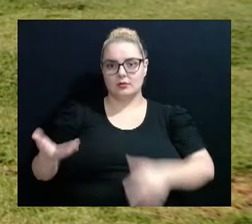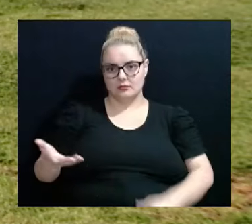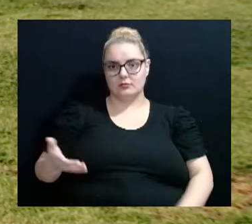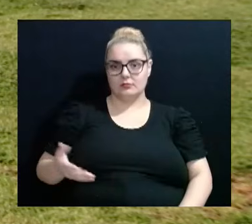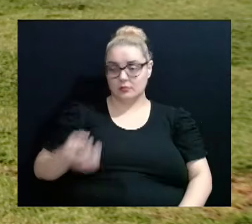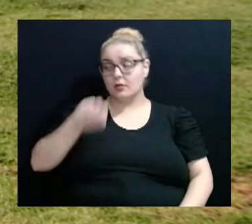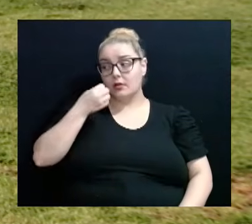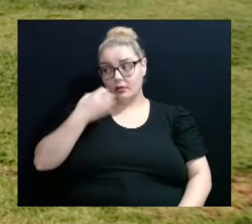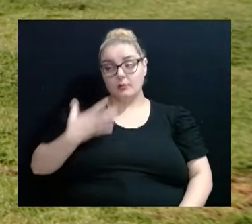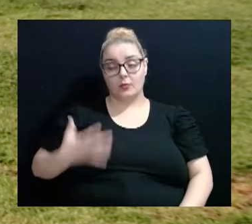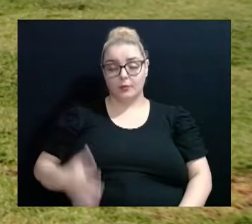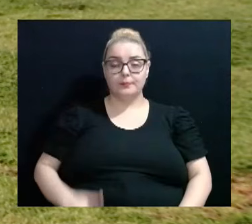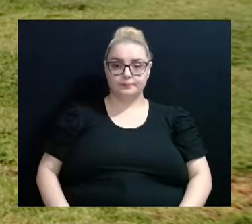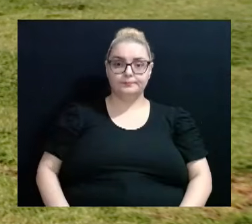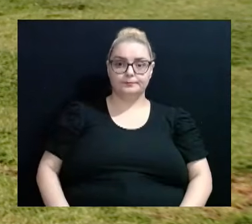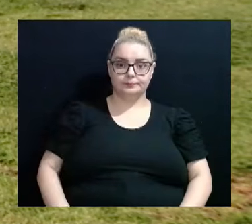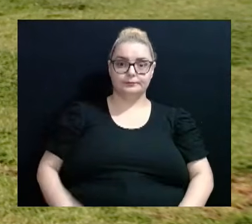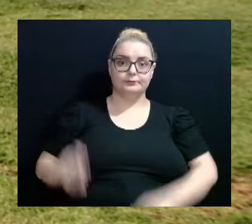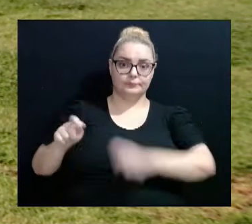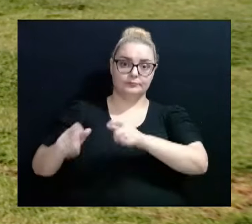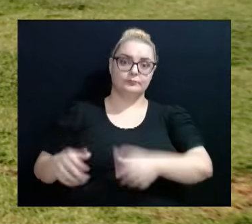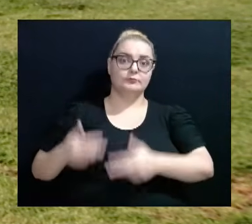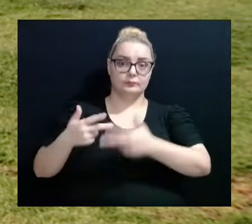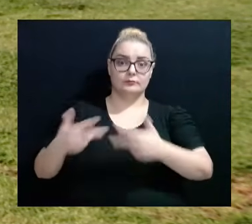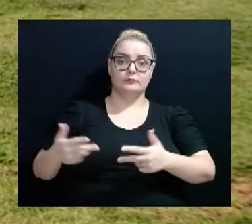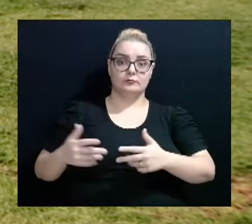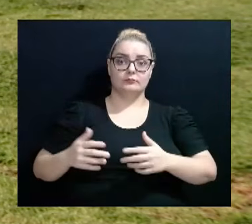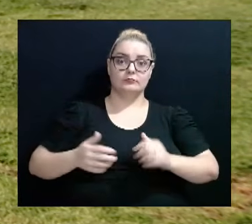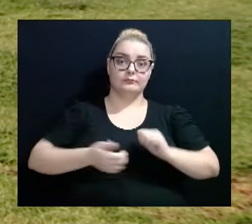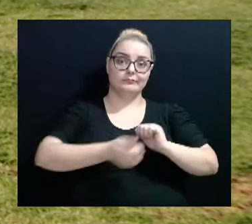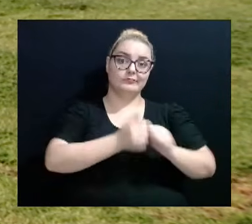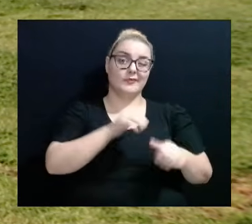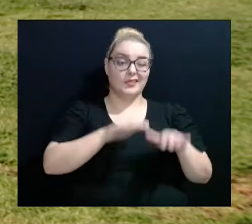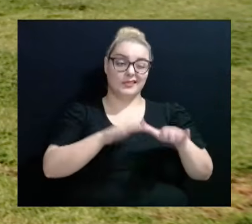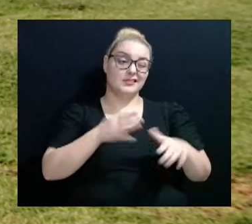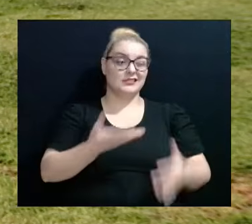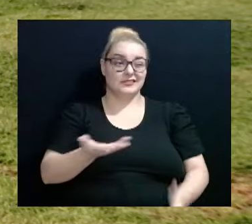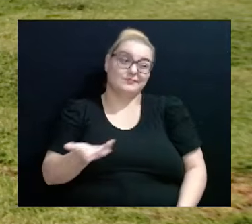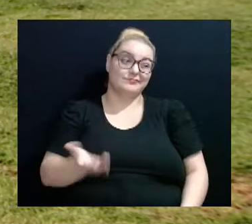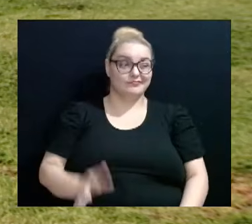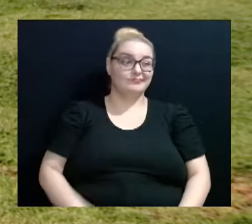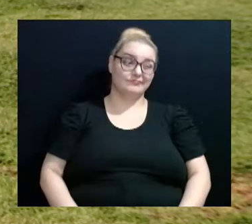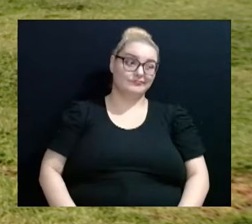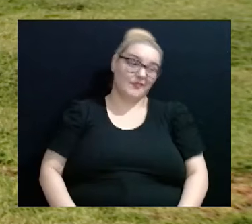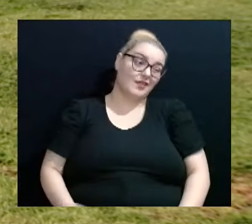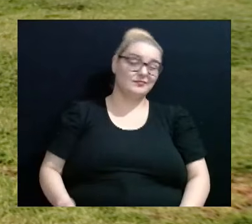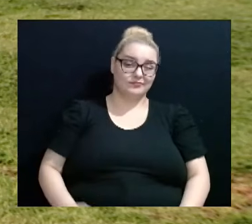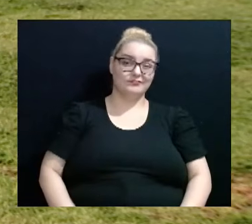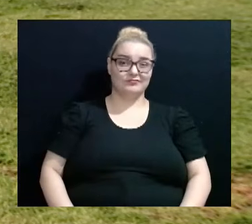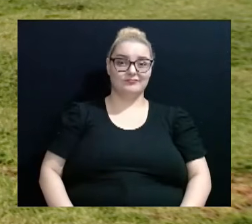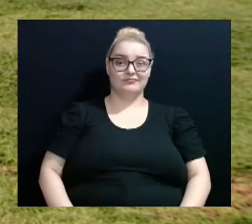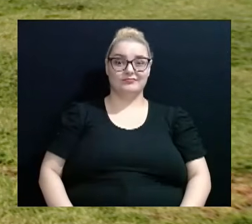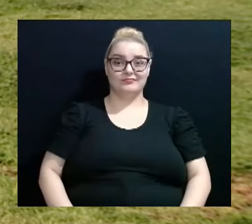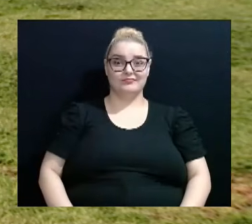também o pessoal de lá é bem gente boa. E uma coisa que no futebol,